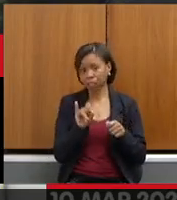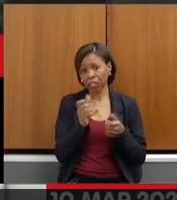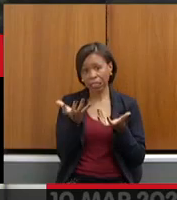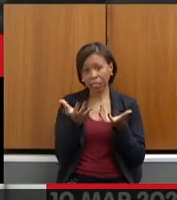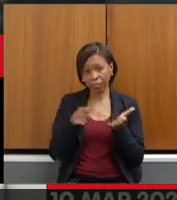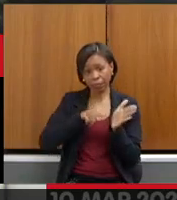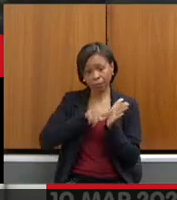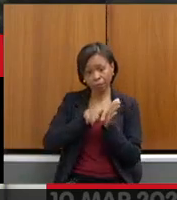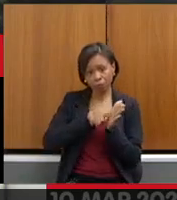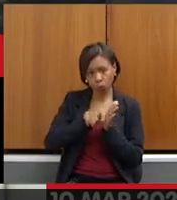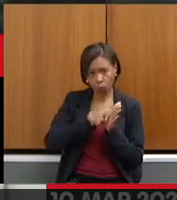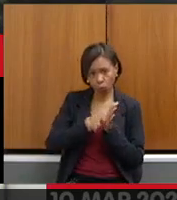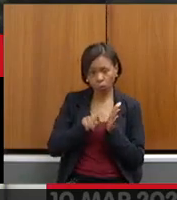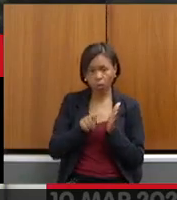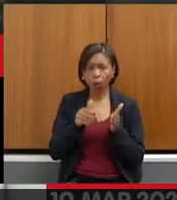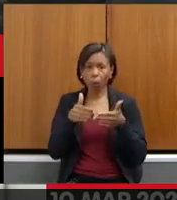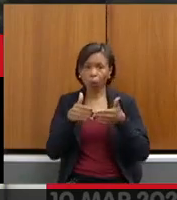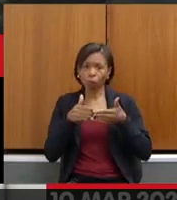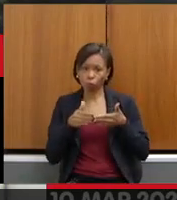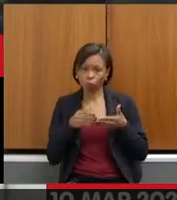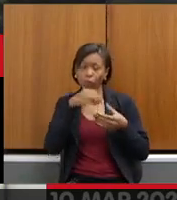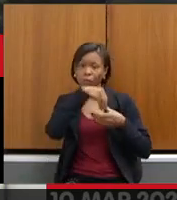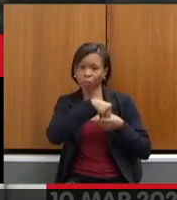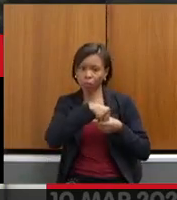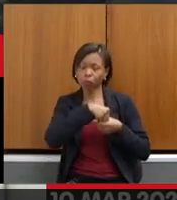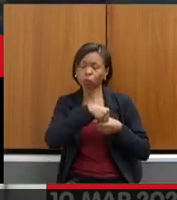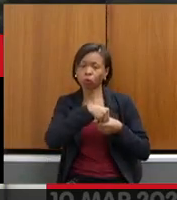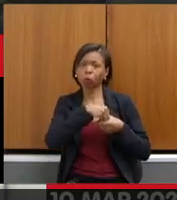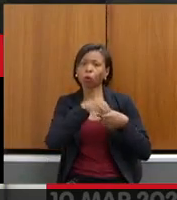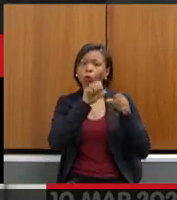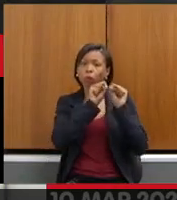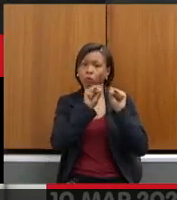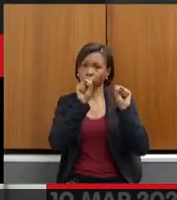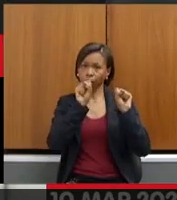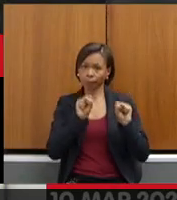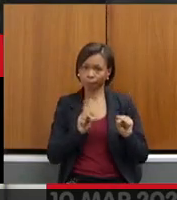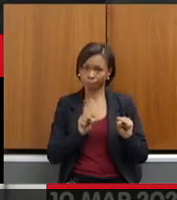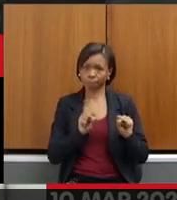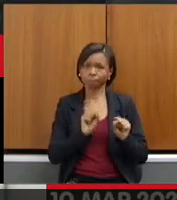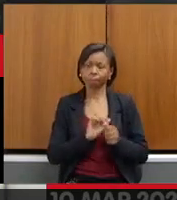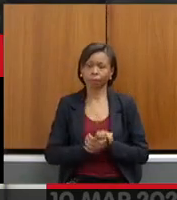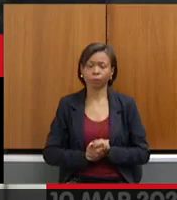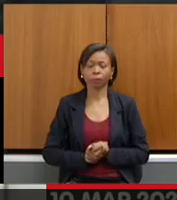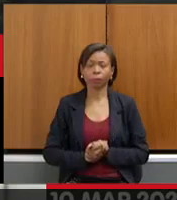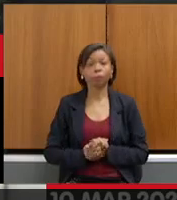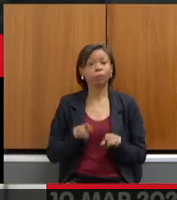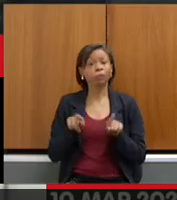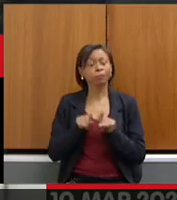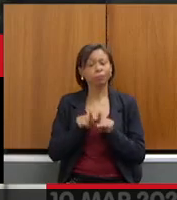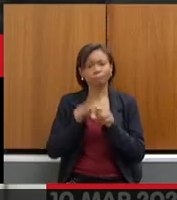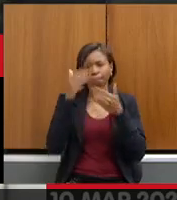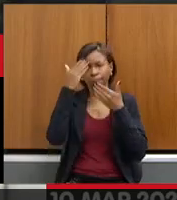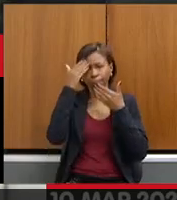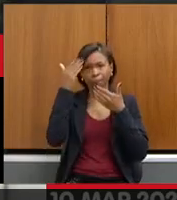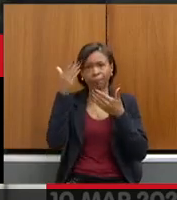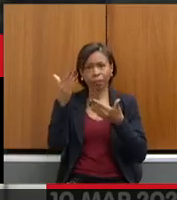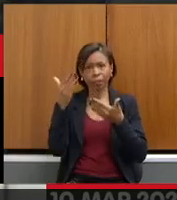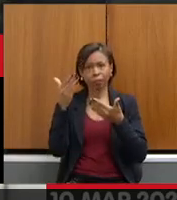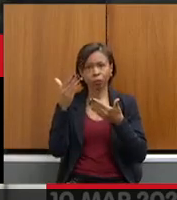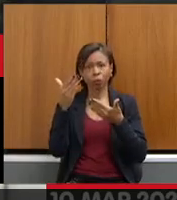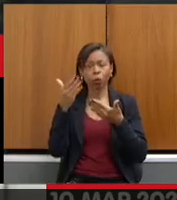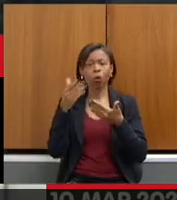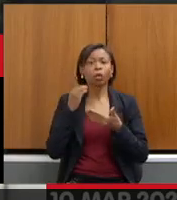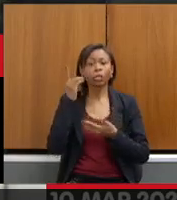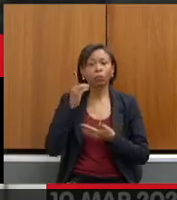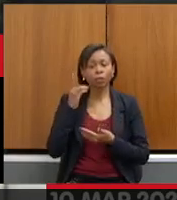por favor solicitar pela plataforma silegis questão de ordem agradecemos também a presença dos deputados